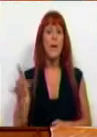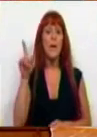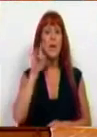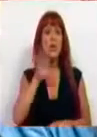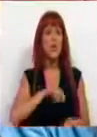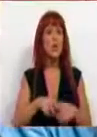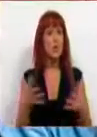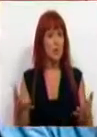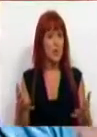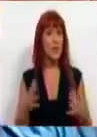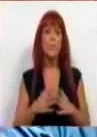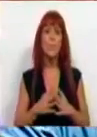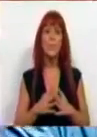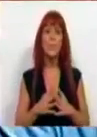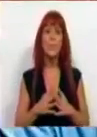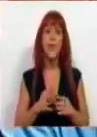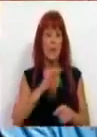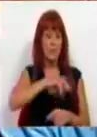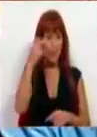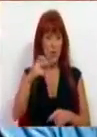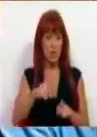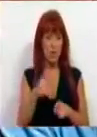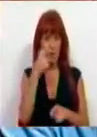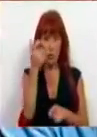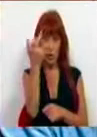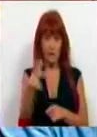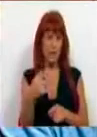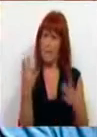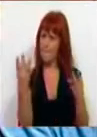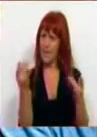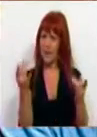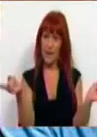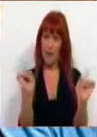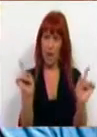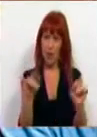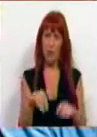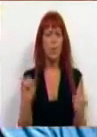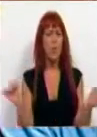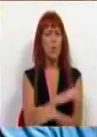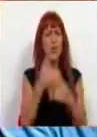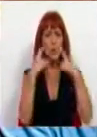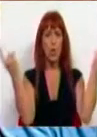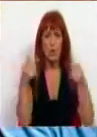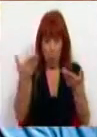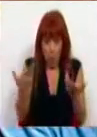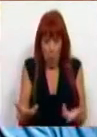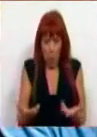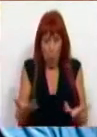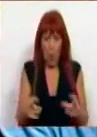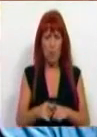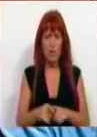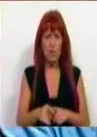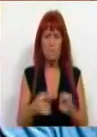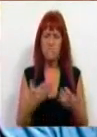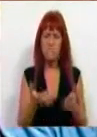Senhoras e senhores deputados, com pensionistas e reformados não se brinca. Segundo o Jornal Público de hoje,